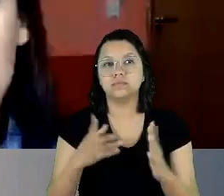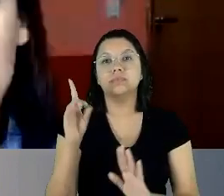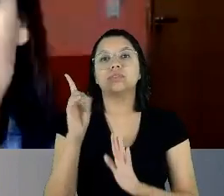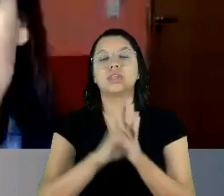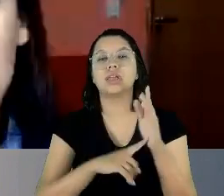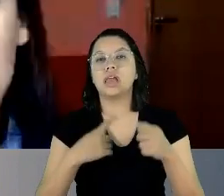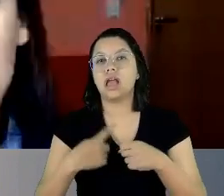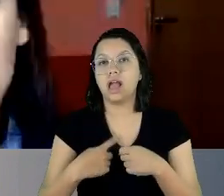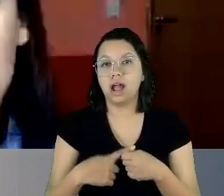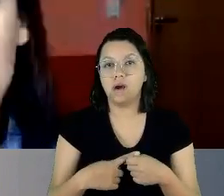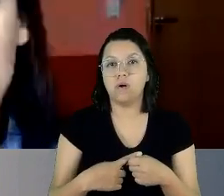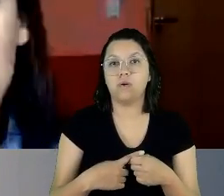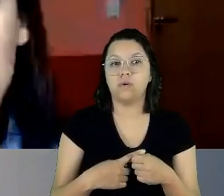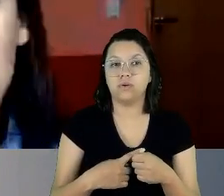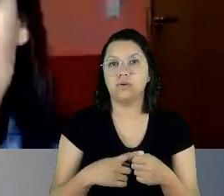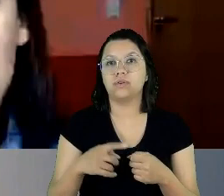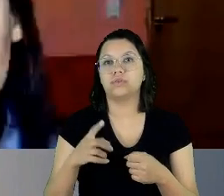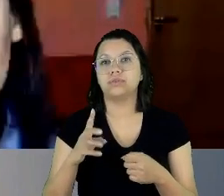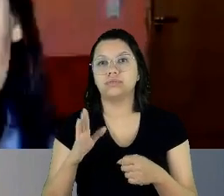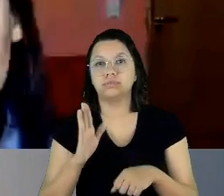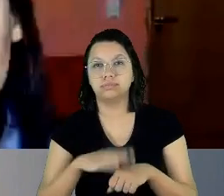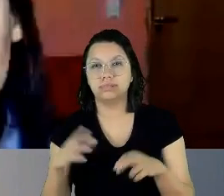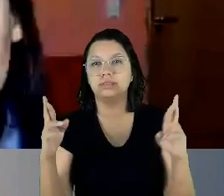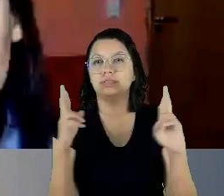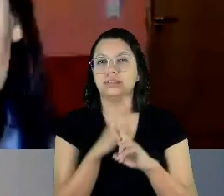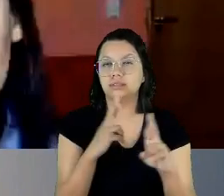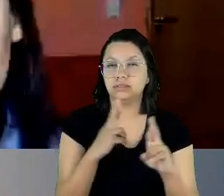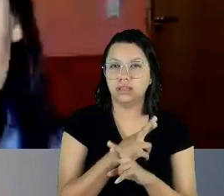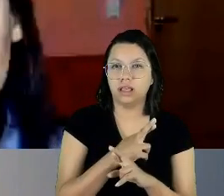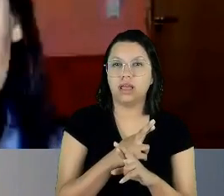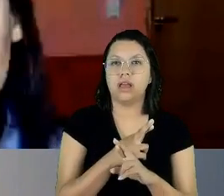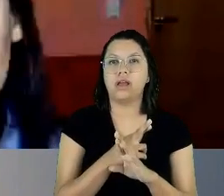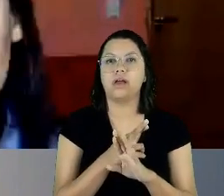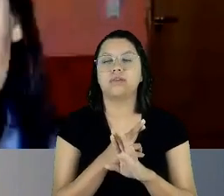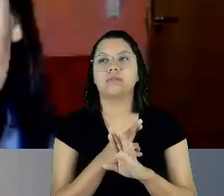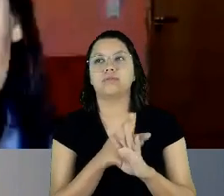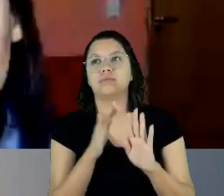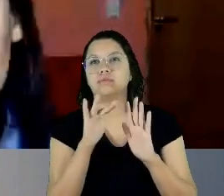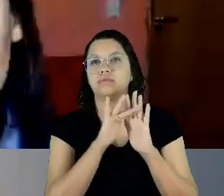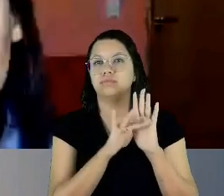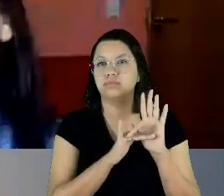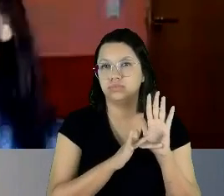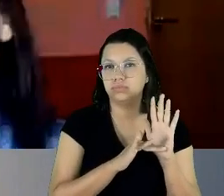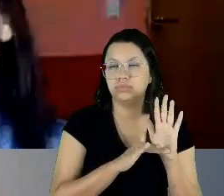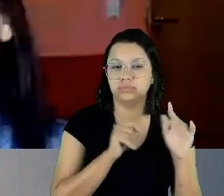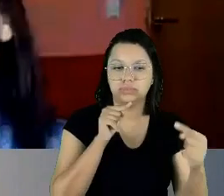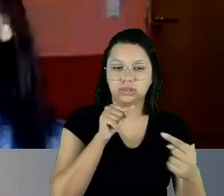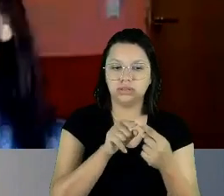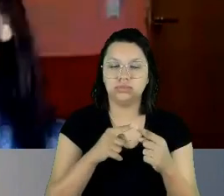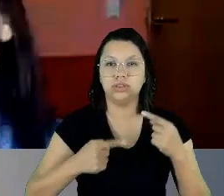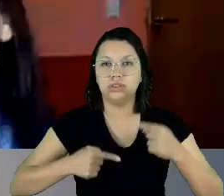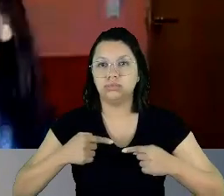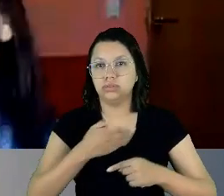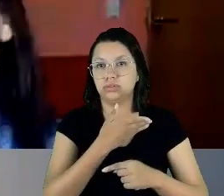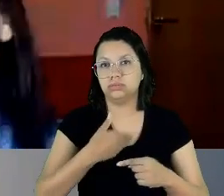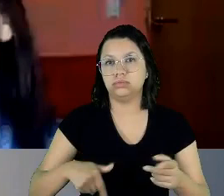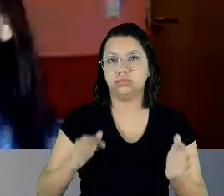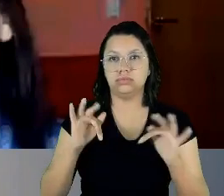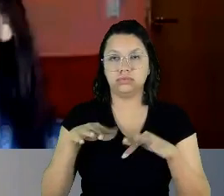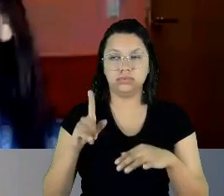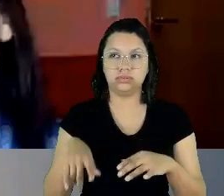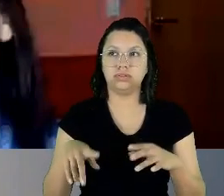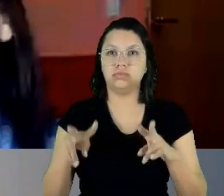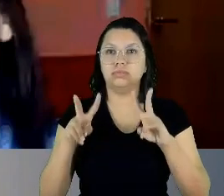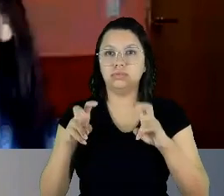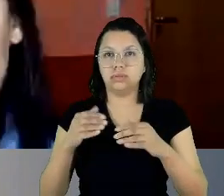o direito à cidade, ele está cada vez mais vinculado a pautas específicas de política pública também, né, que, enfim,